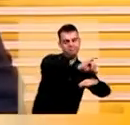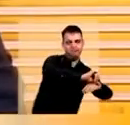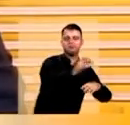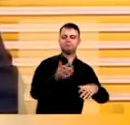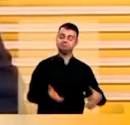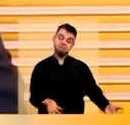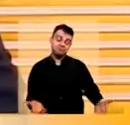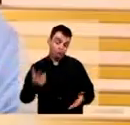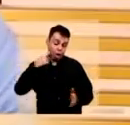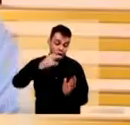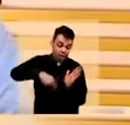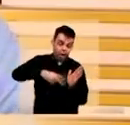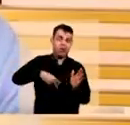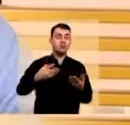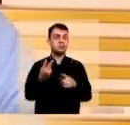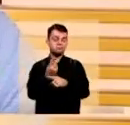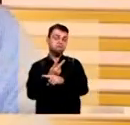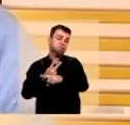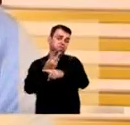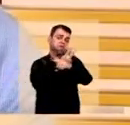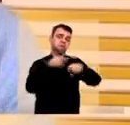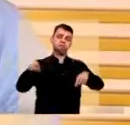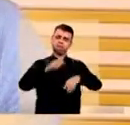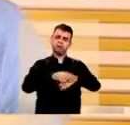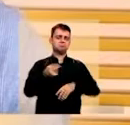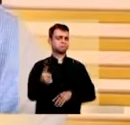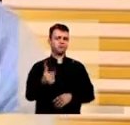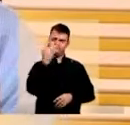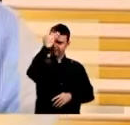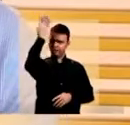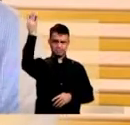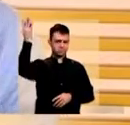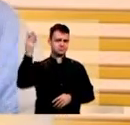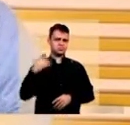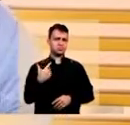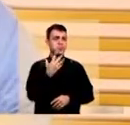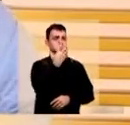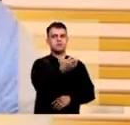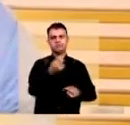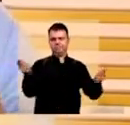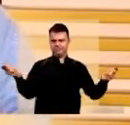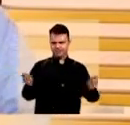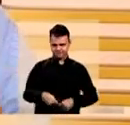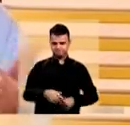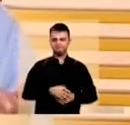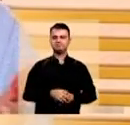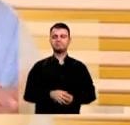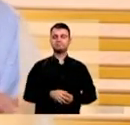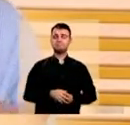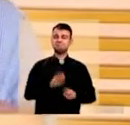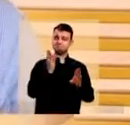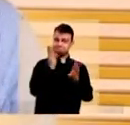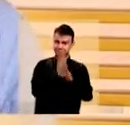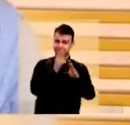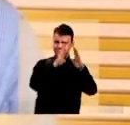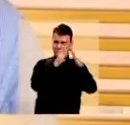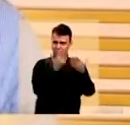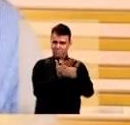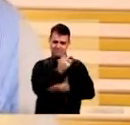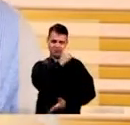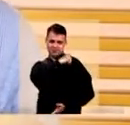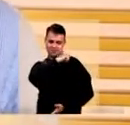disposição. E vai procurando. E a criança é fácil. Agora, duro é que, às vezes, eu vejo na